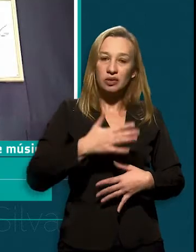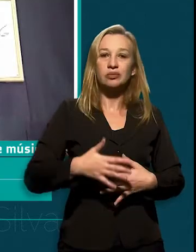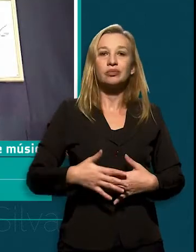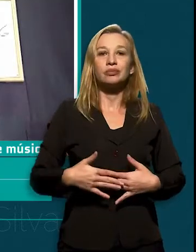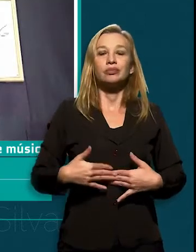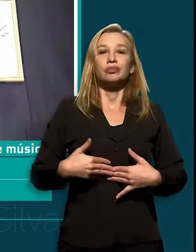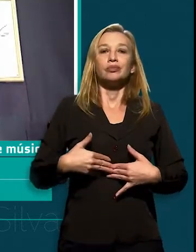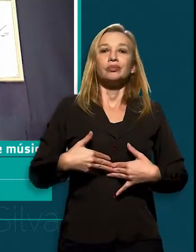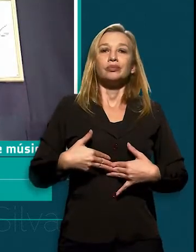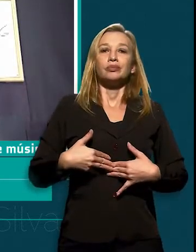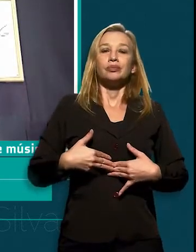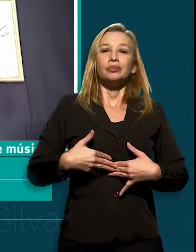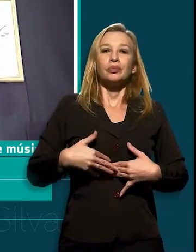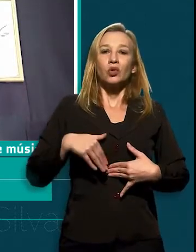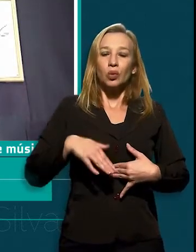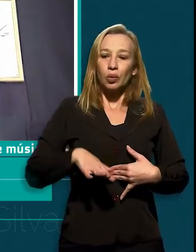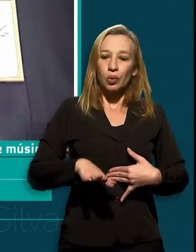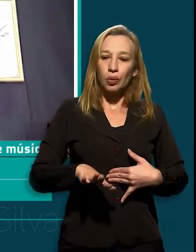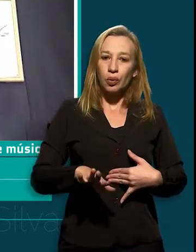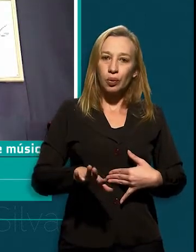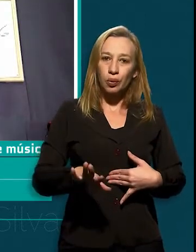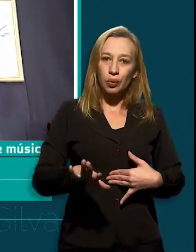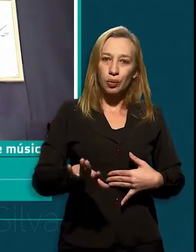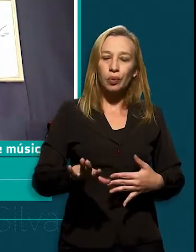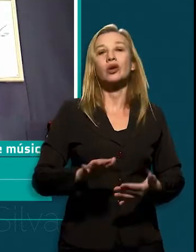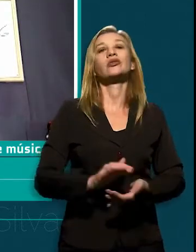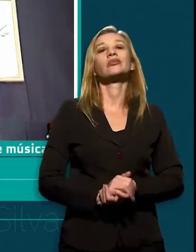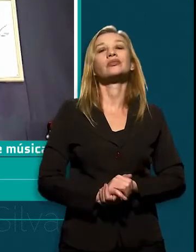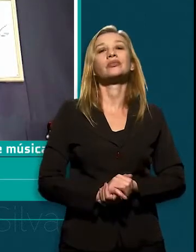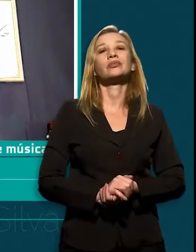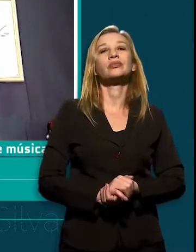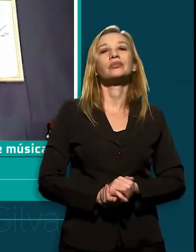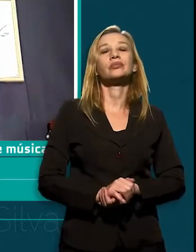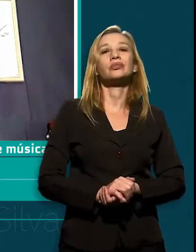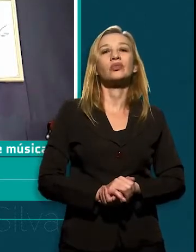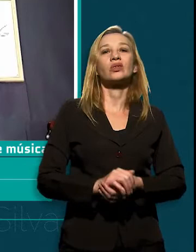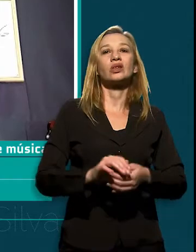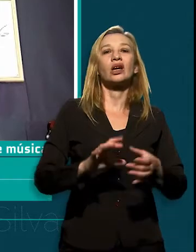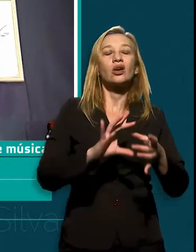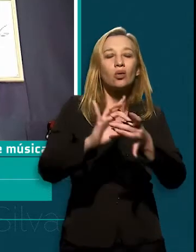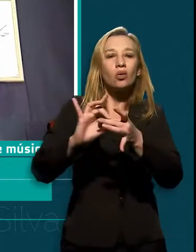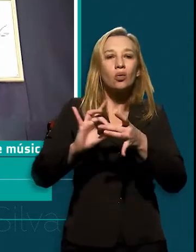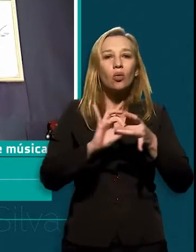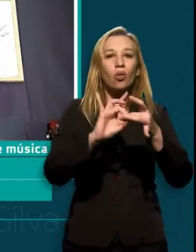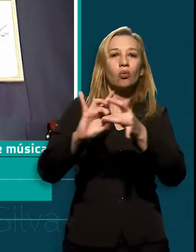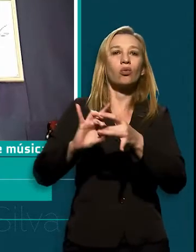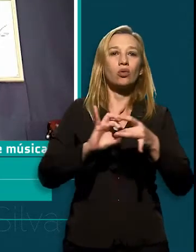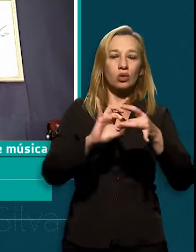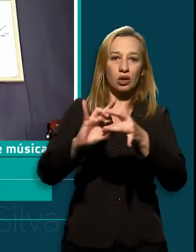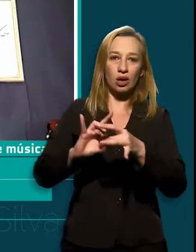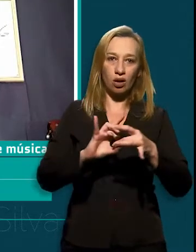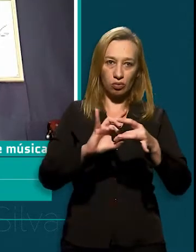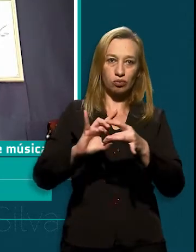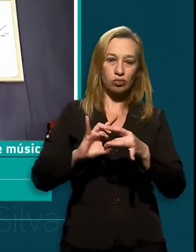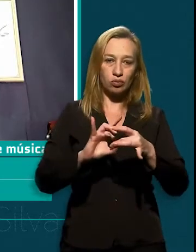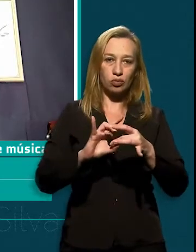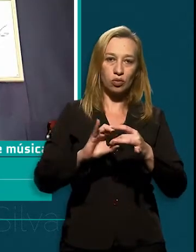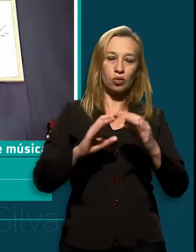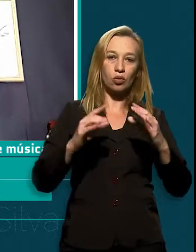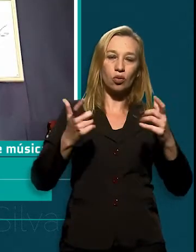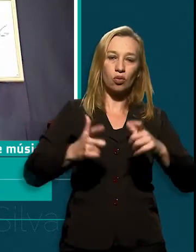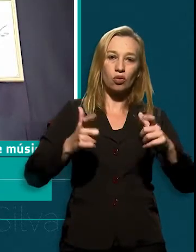de empurrar e receber, né? Estar em harmonia com o seu oponente. Só que aqui não tem